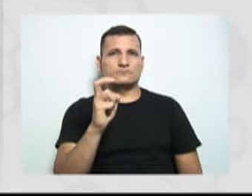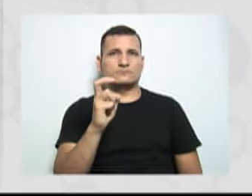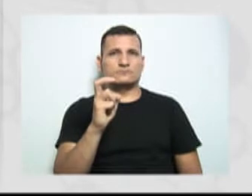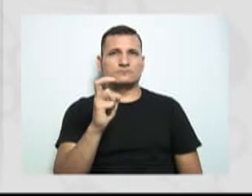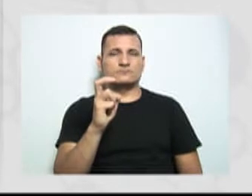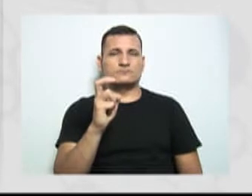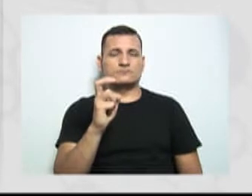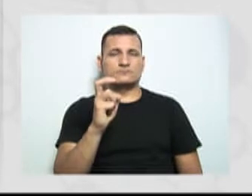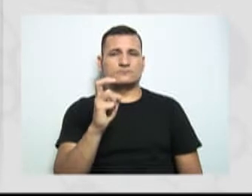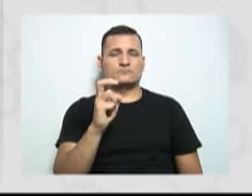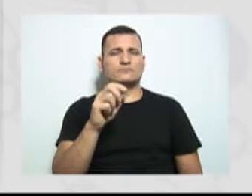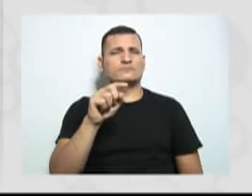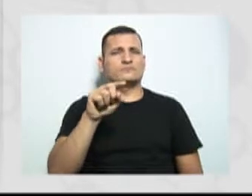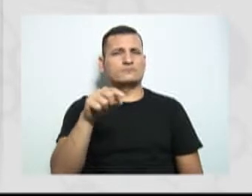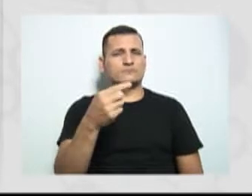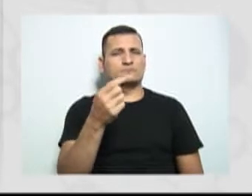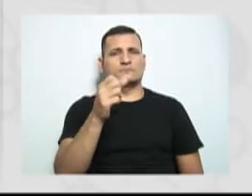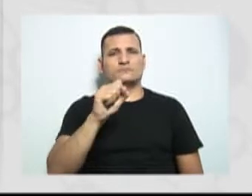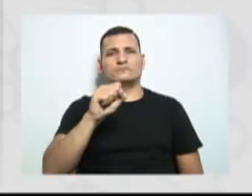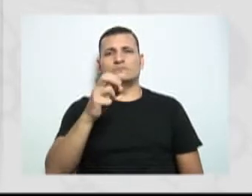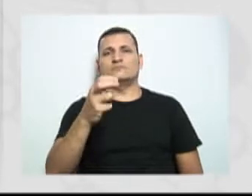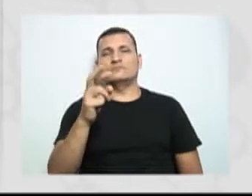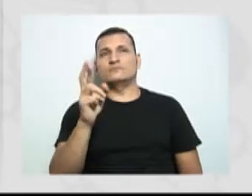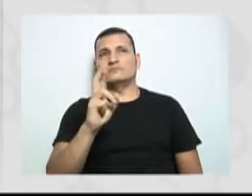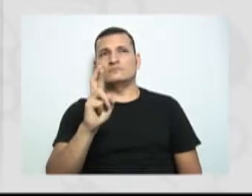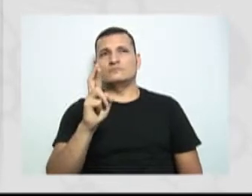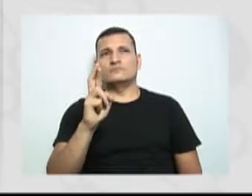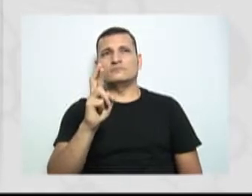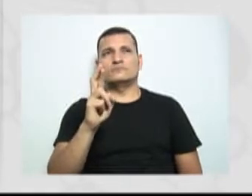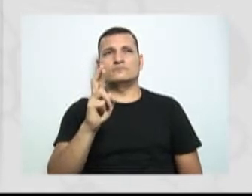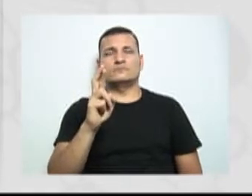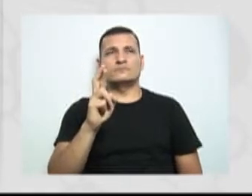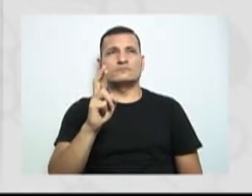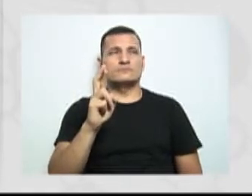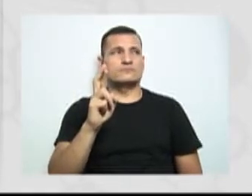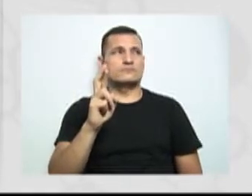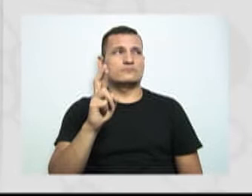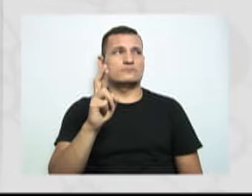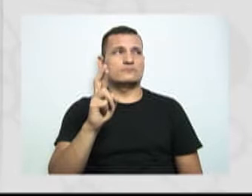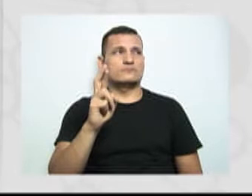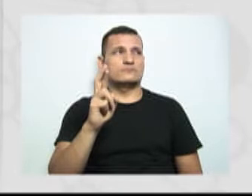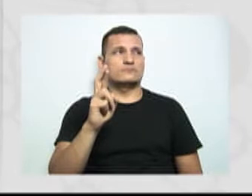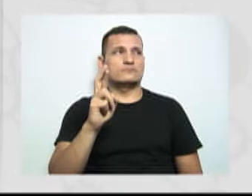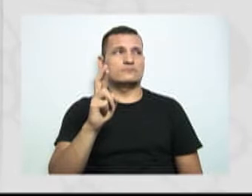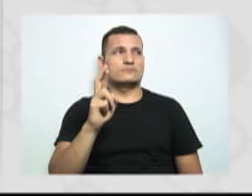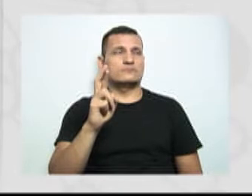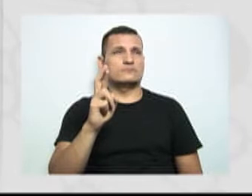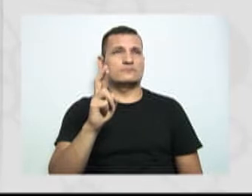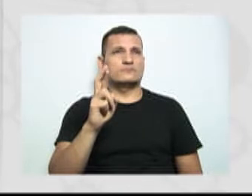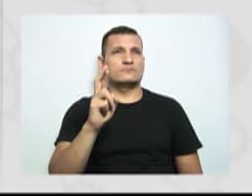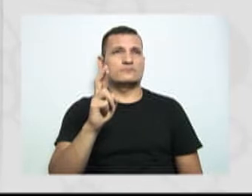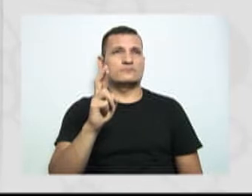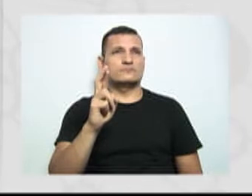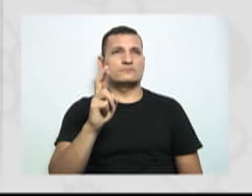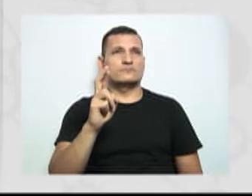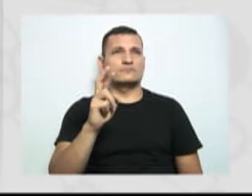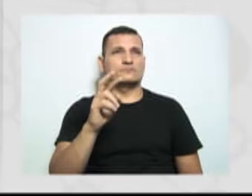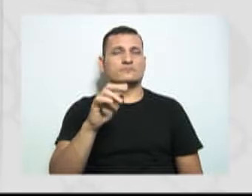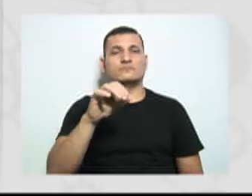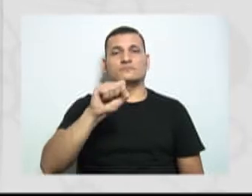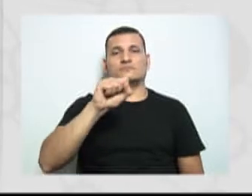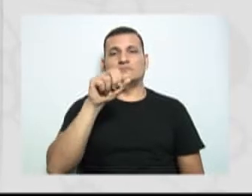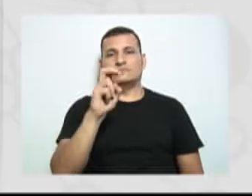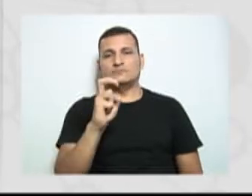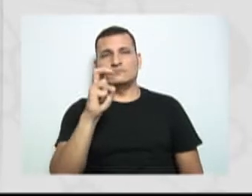8.905 e R$85. 85 centavos? Desculpa, 85